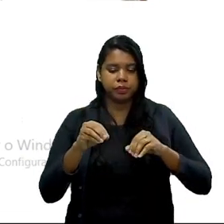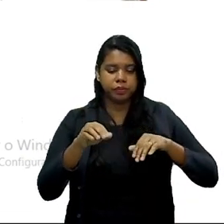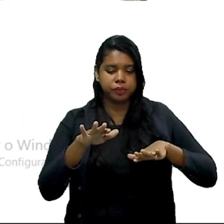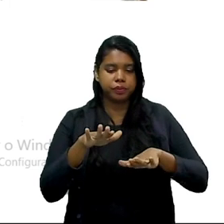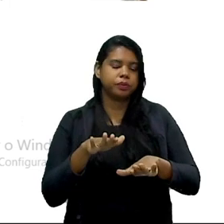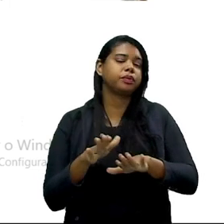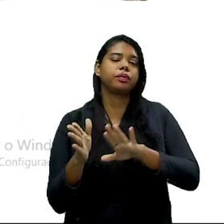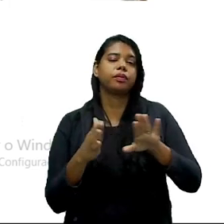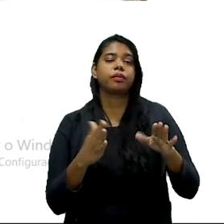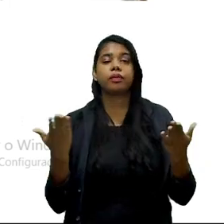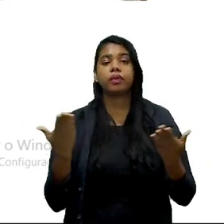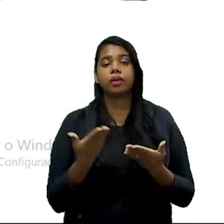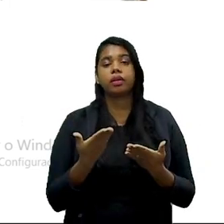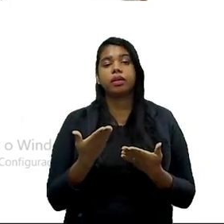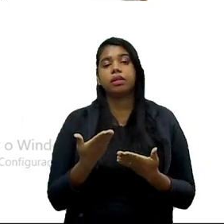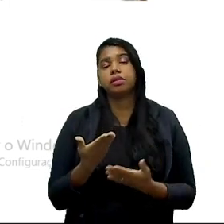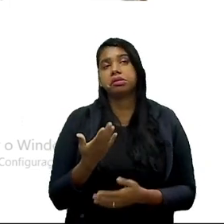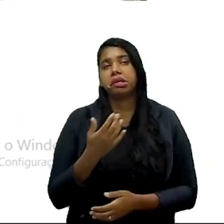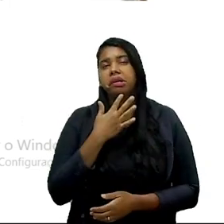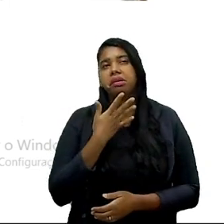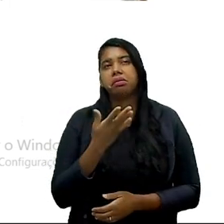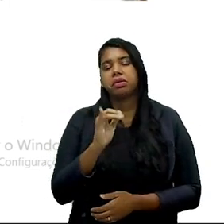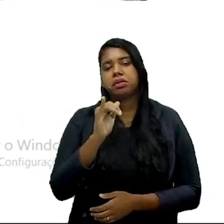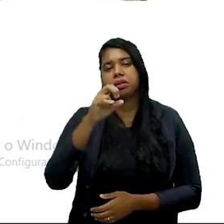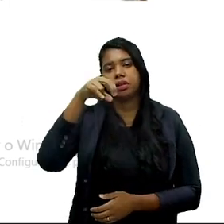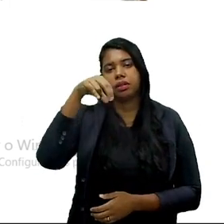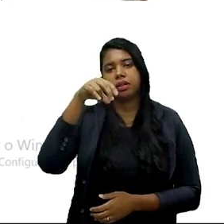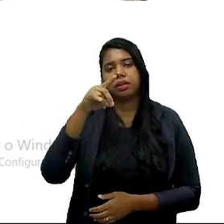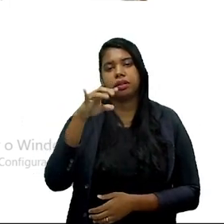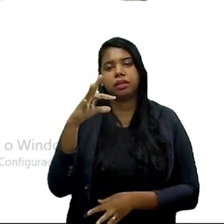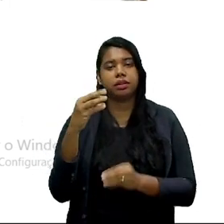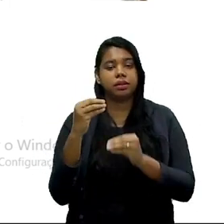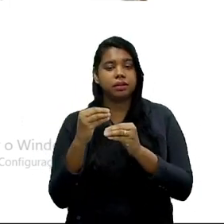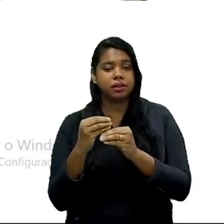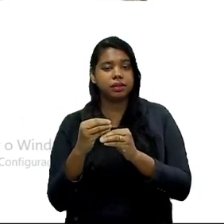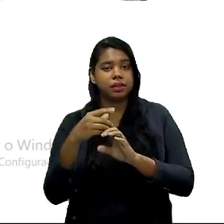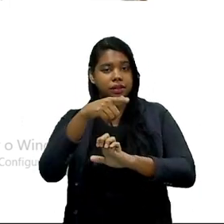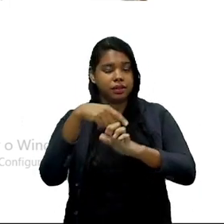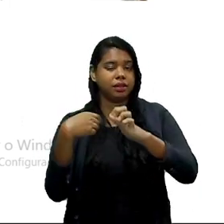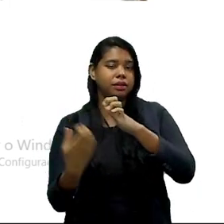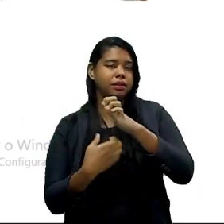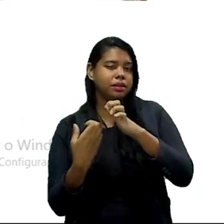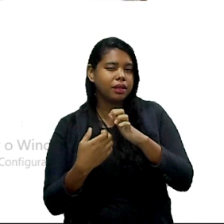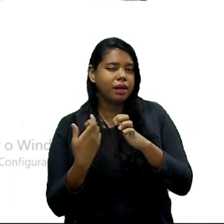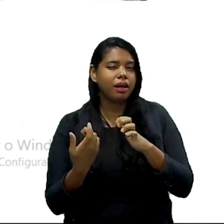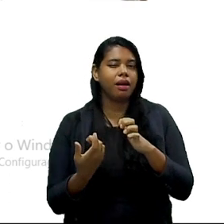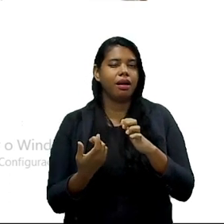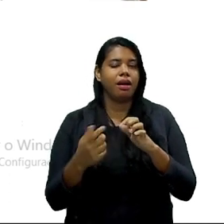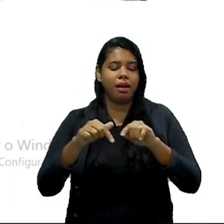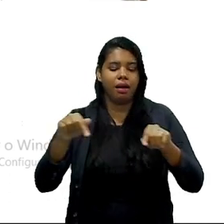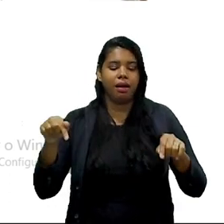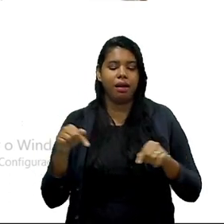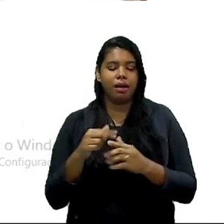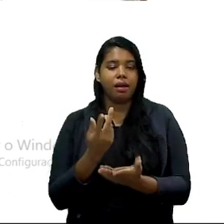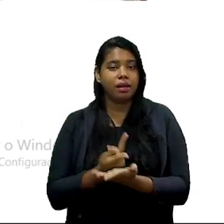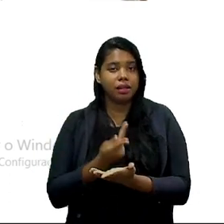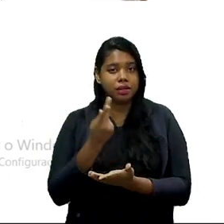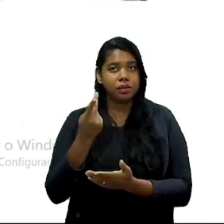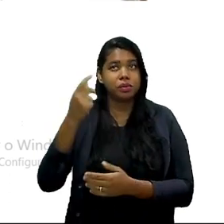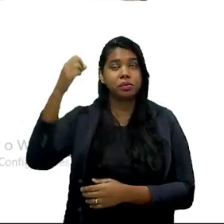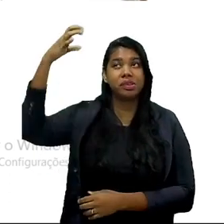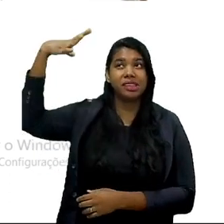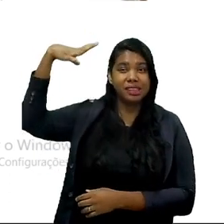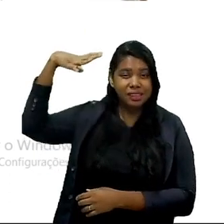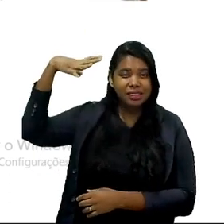indireto é aquele que, de repente, no ambiente da empresa, tem a área de produção, a área da fábrica, onde às vezes tem consumo de